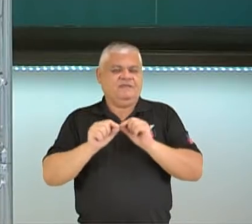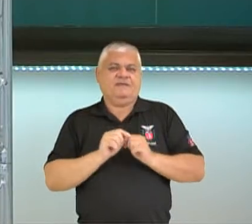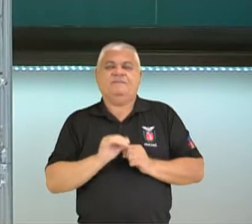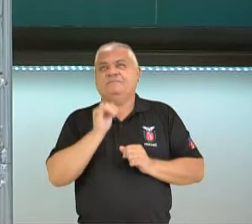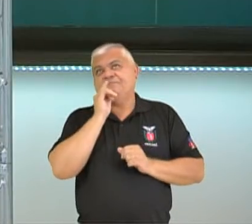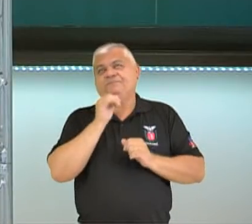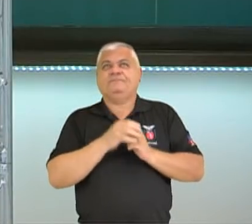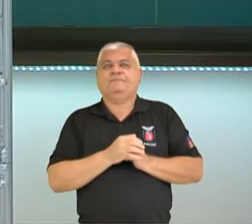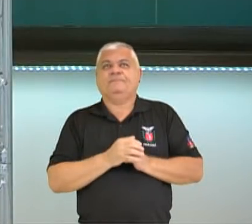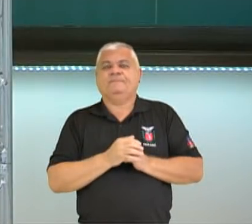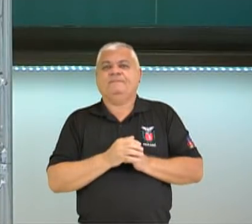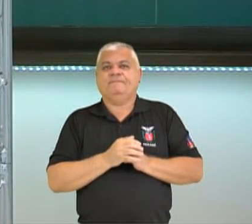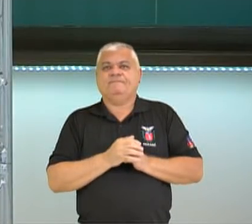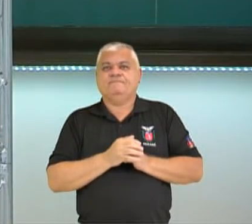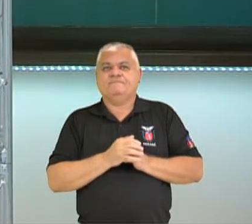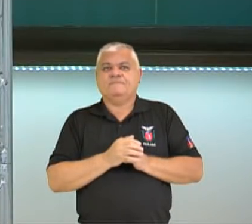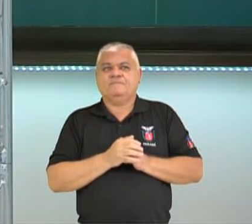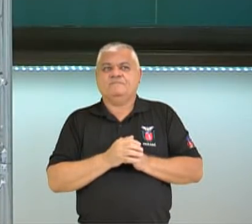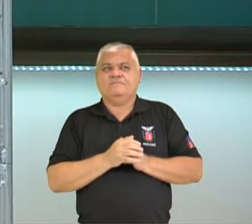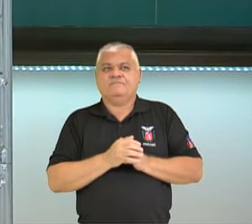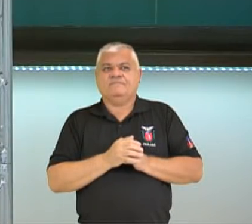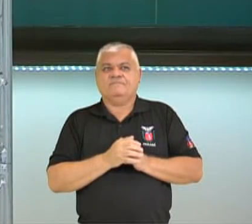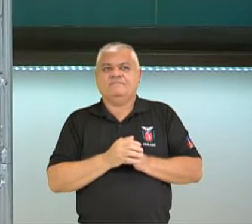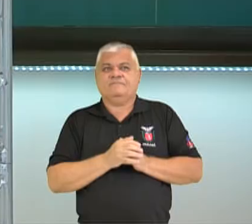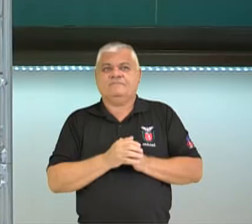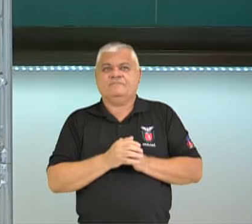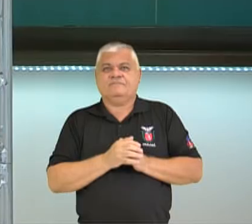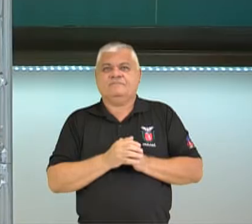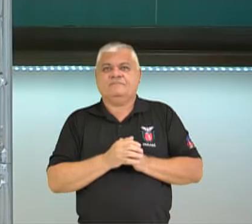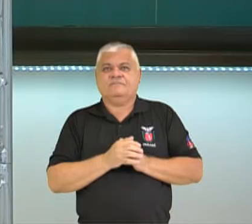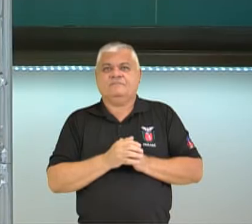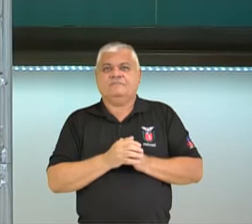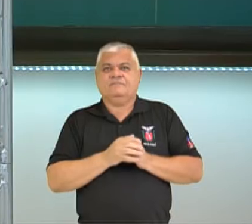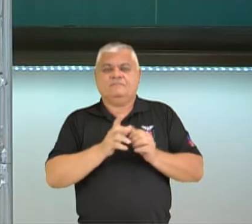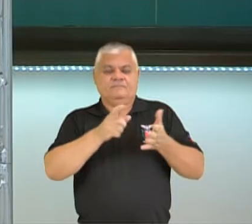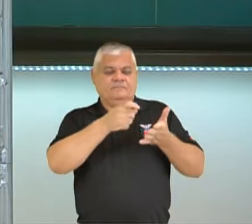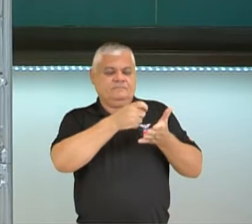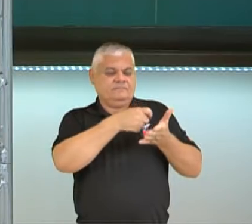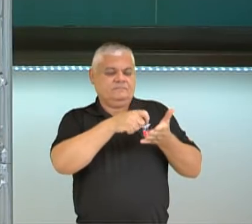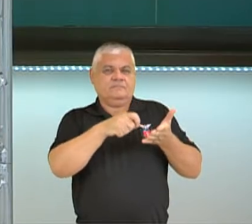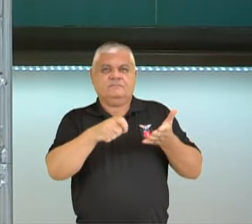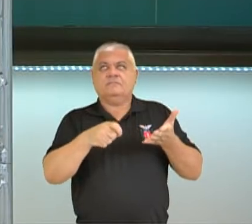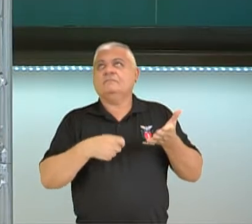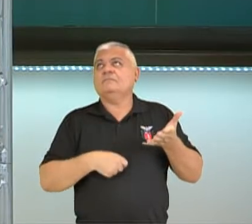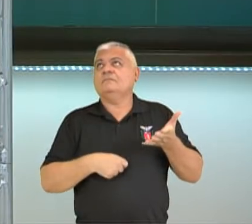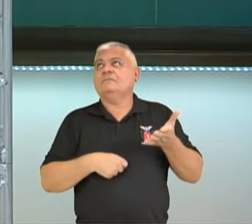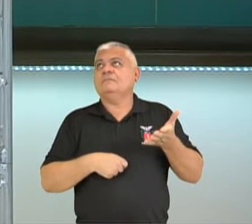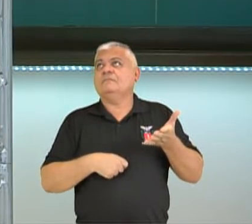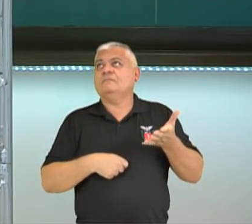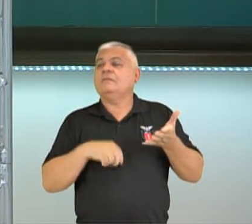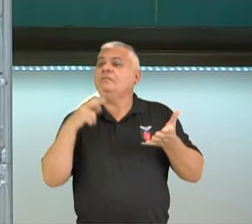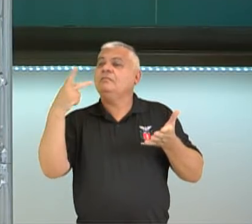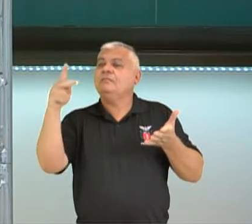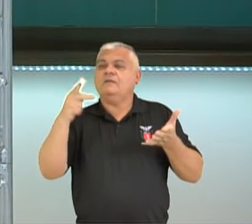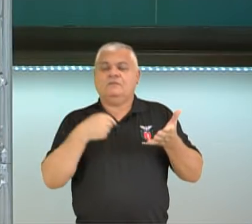padrinho é assim para você ó eu escrevi teu